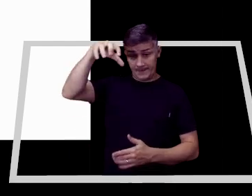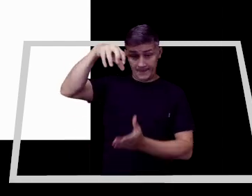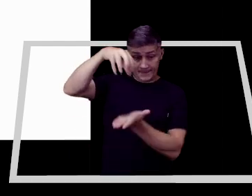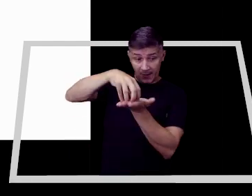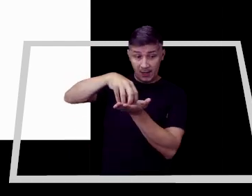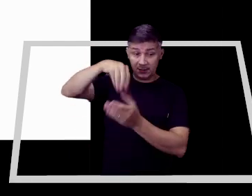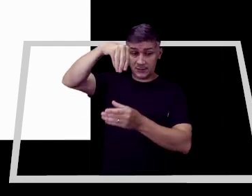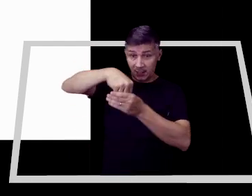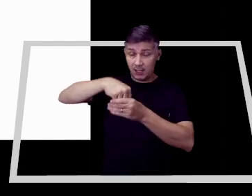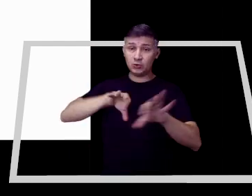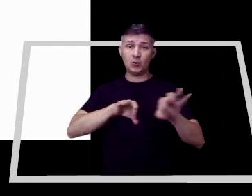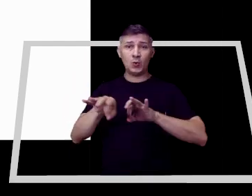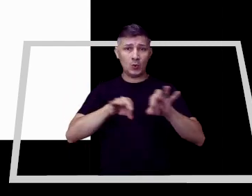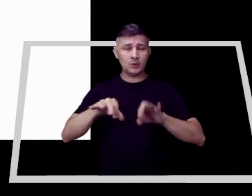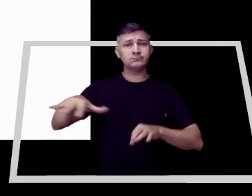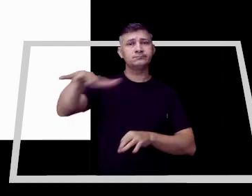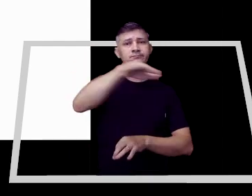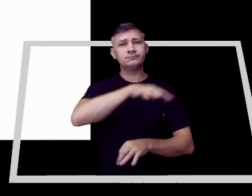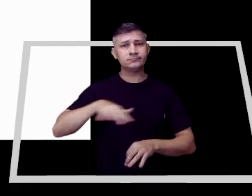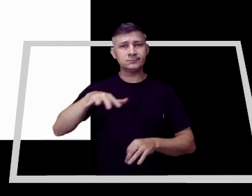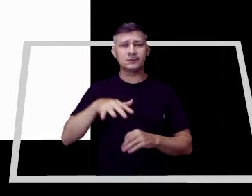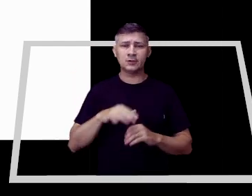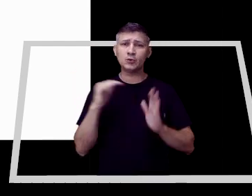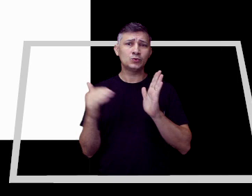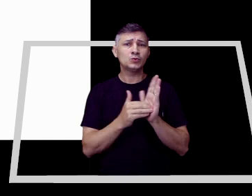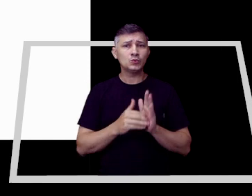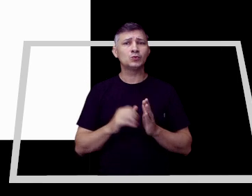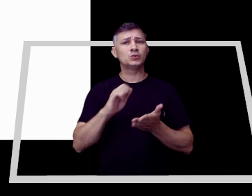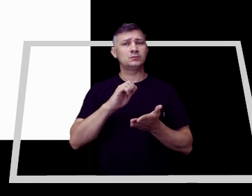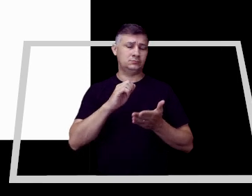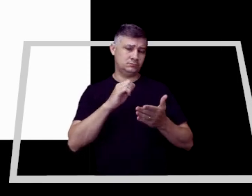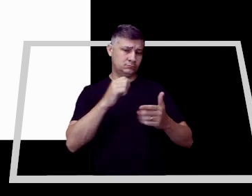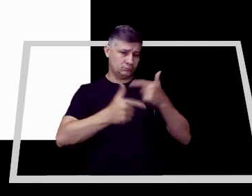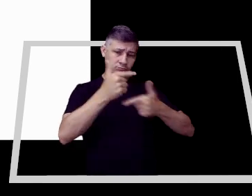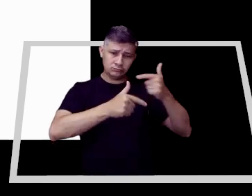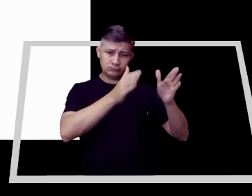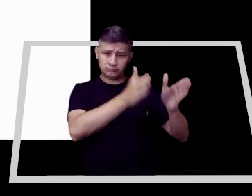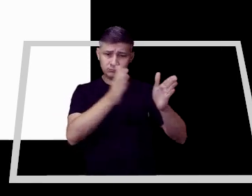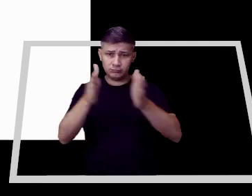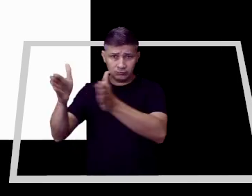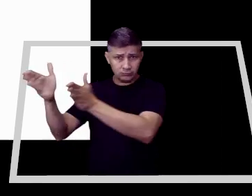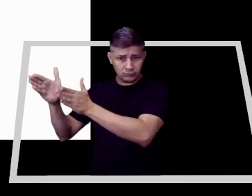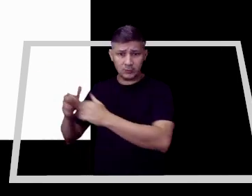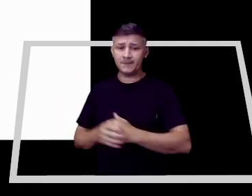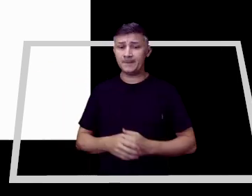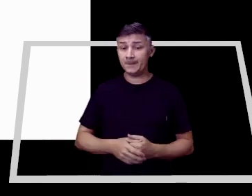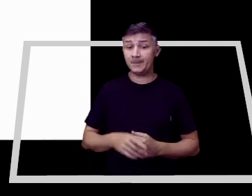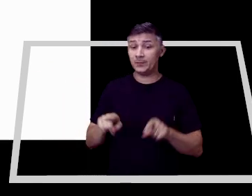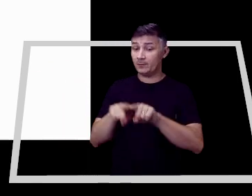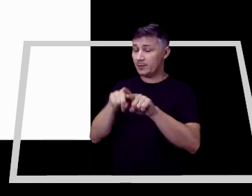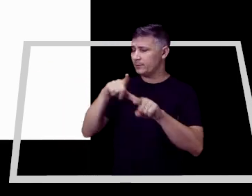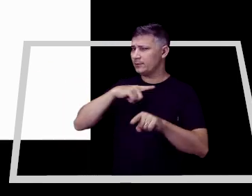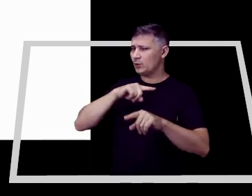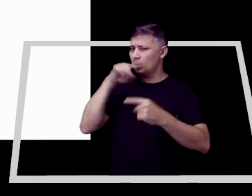desse pátio interno, onde organiza um pouco todas essas atividades. Há